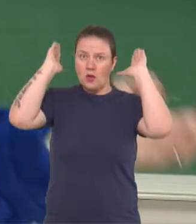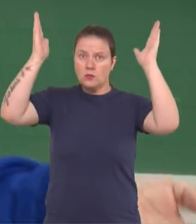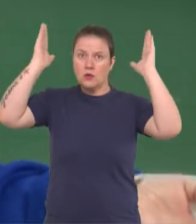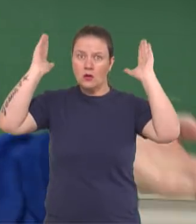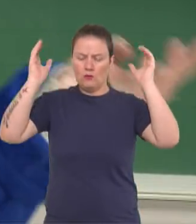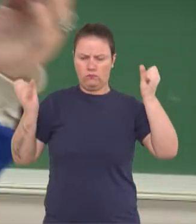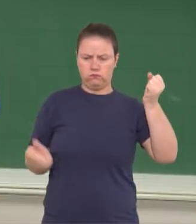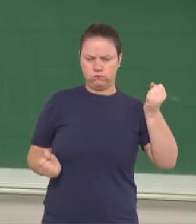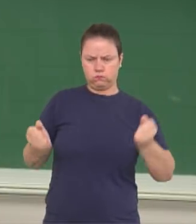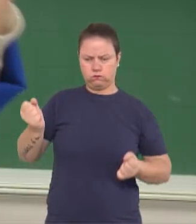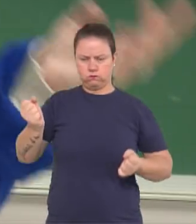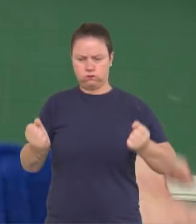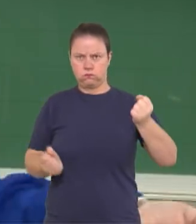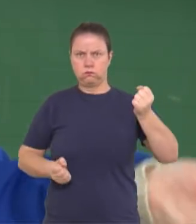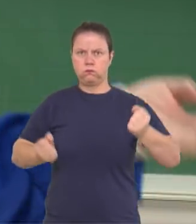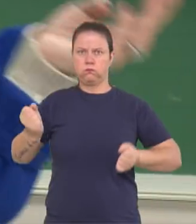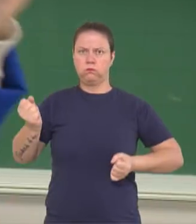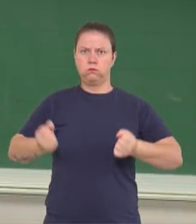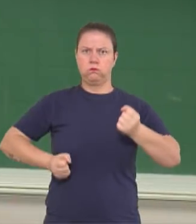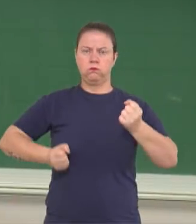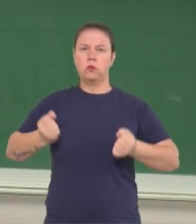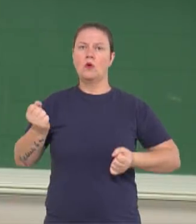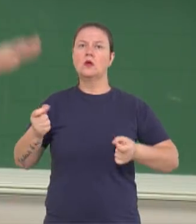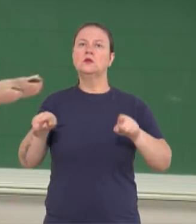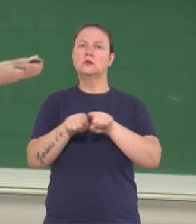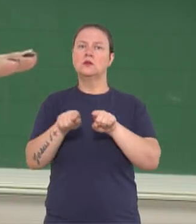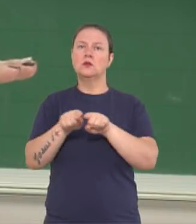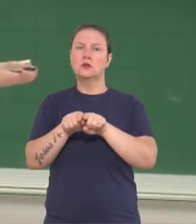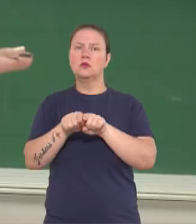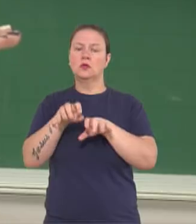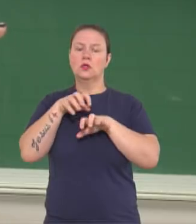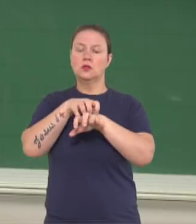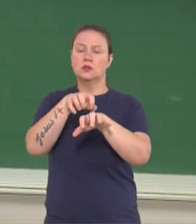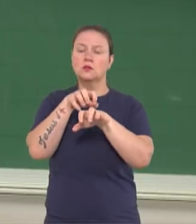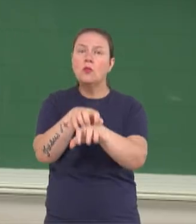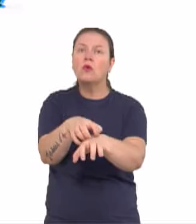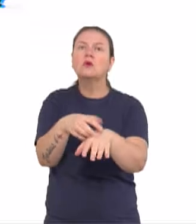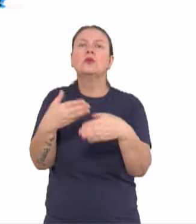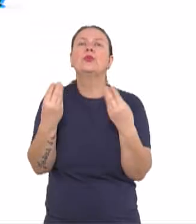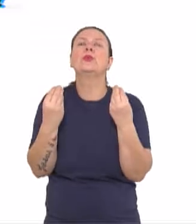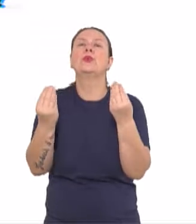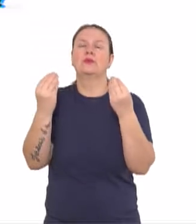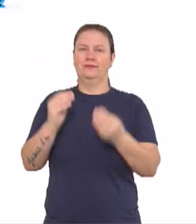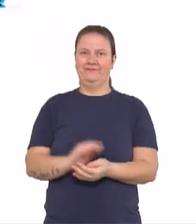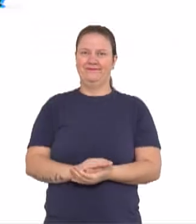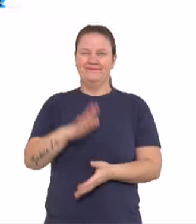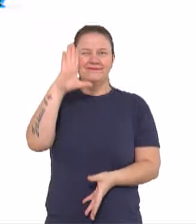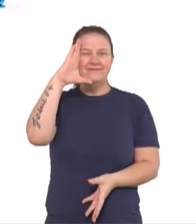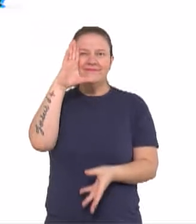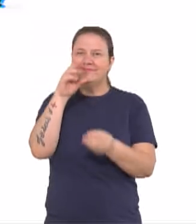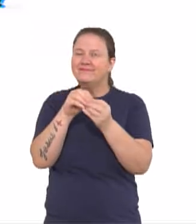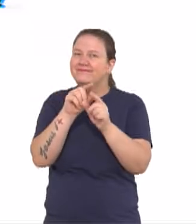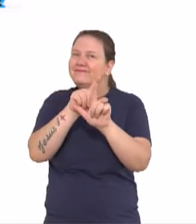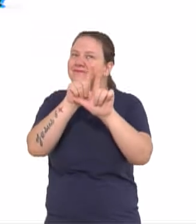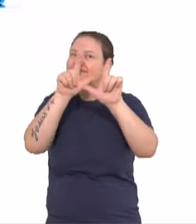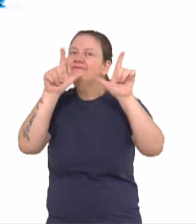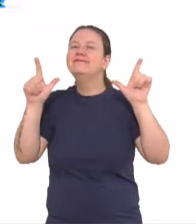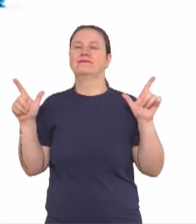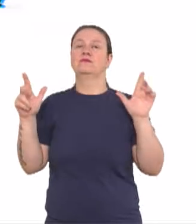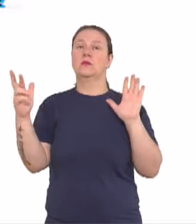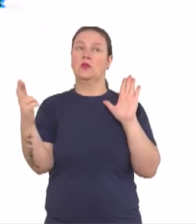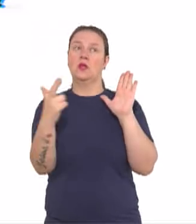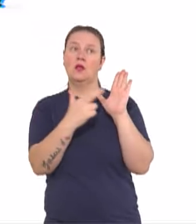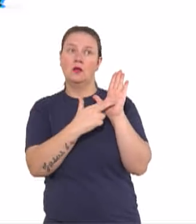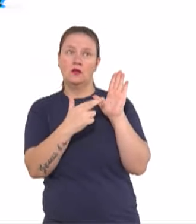alimento, que trazem a medicação, que trazem os aparelhos respiratórios, enfim. Então, vocês entenderam bem, né, que essa resposta,